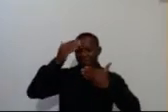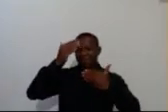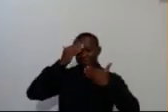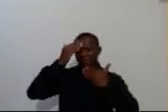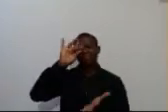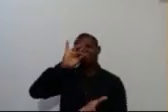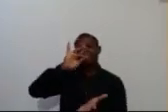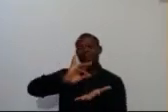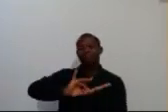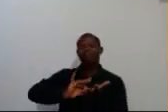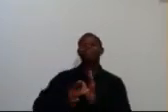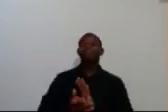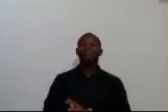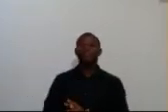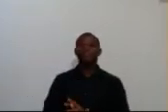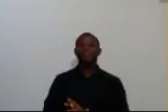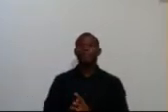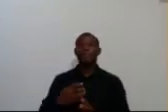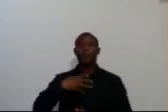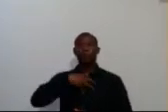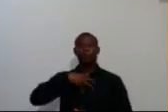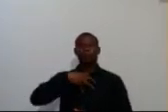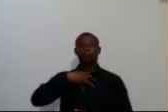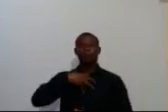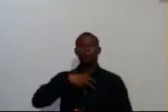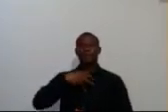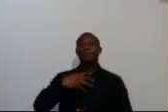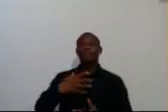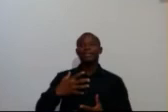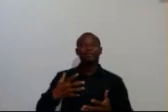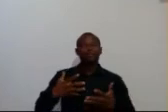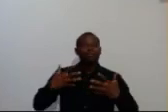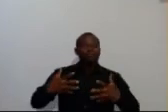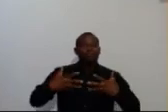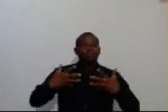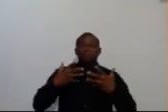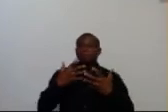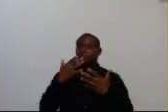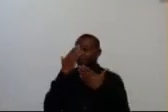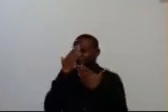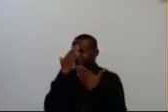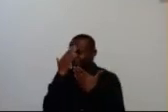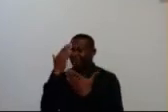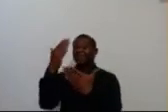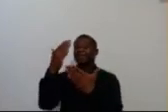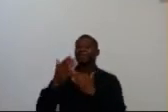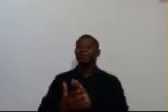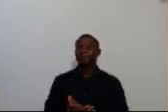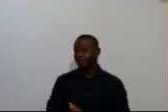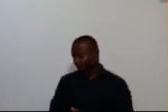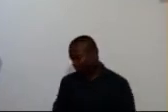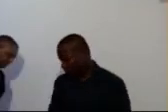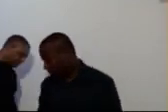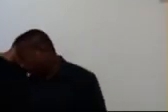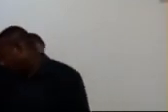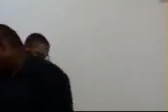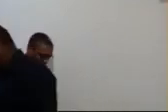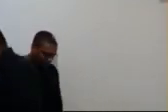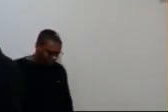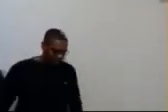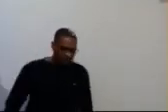Bahia fica satisfeita, feliz e agradecida. Olha, eu quero agradecer novamente e